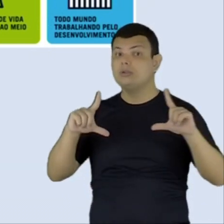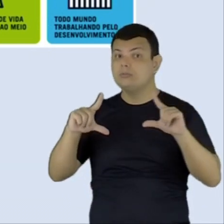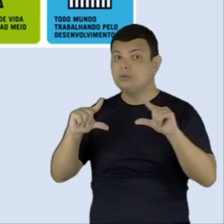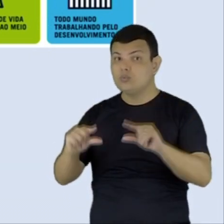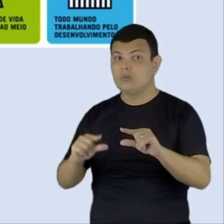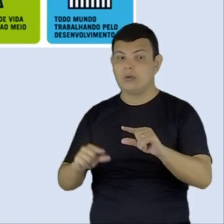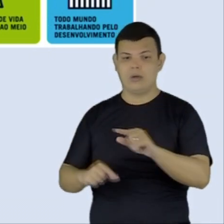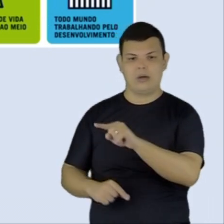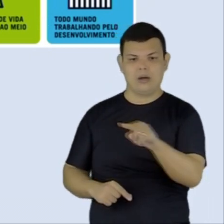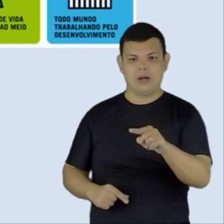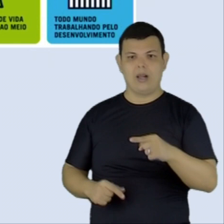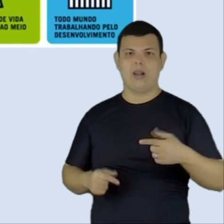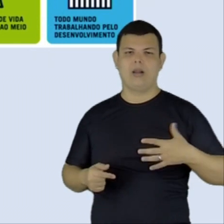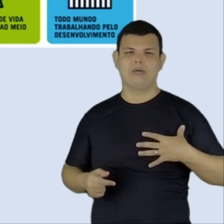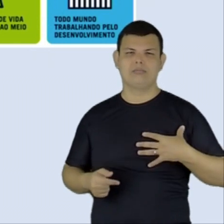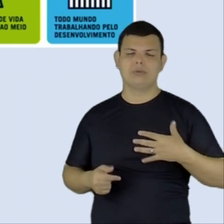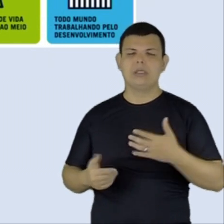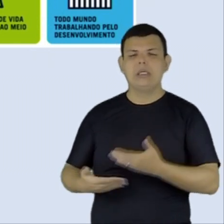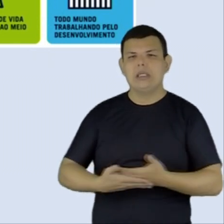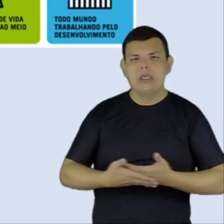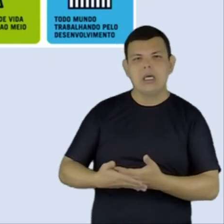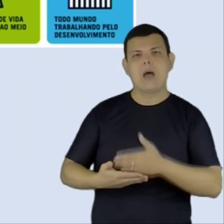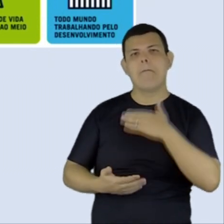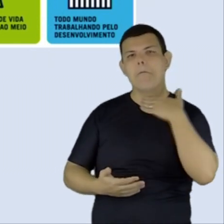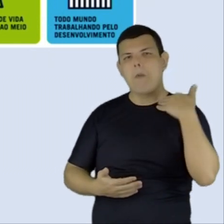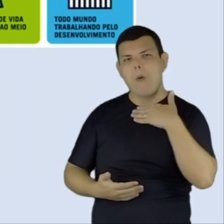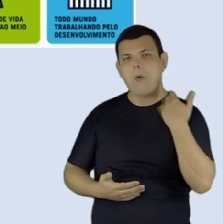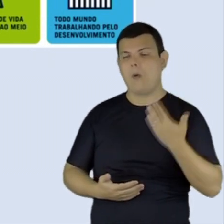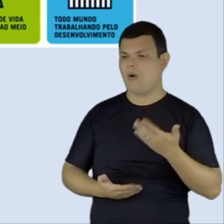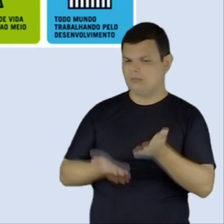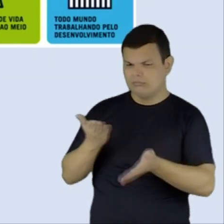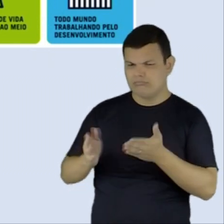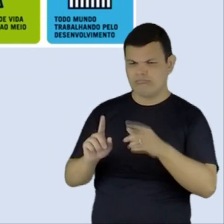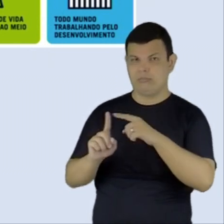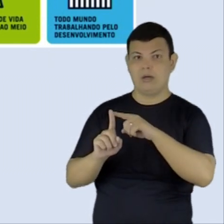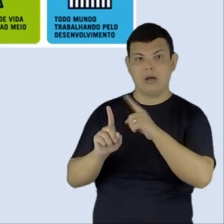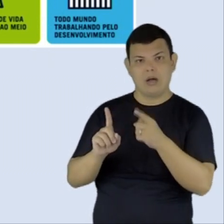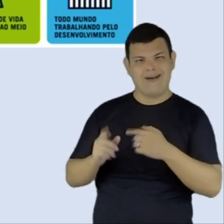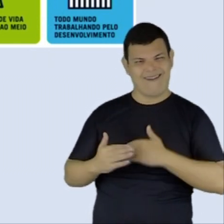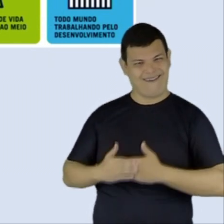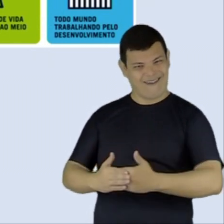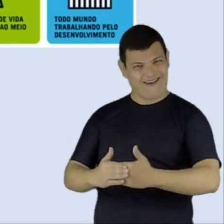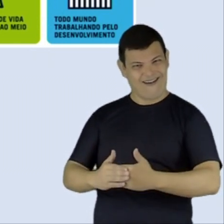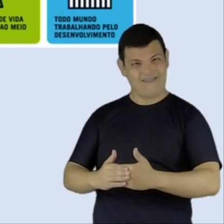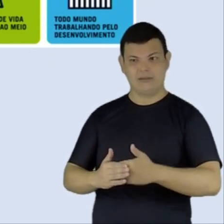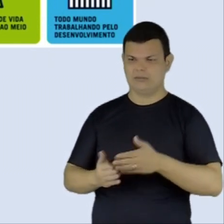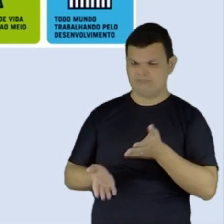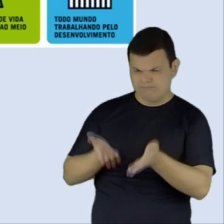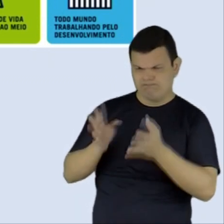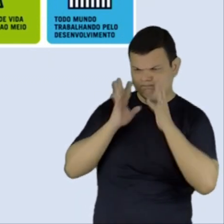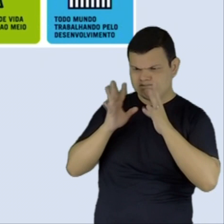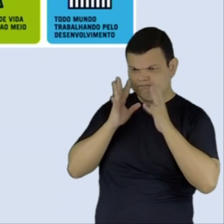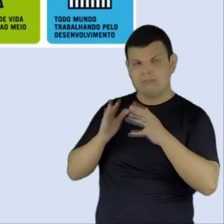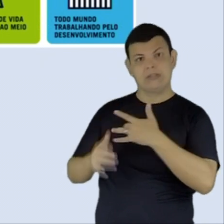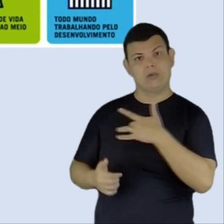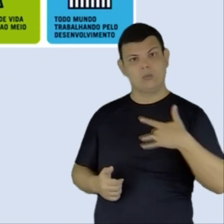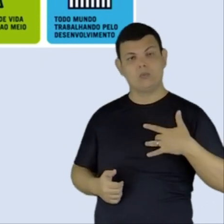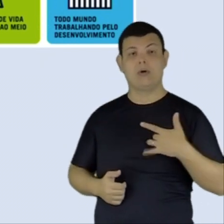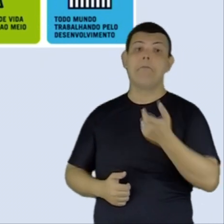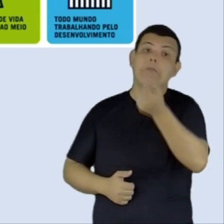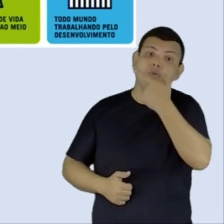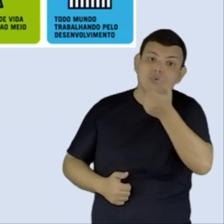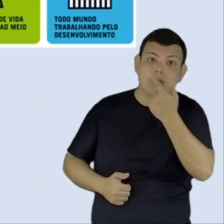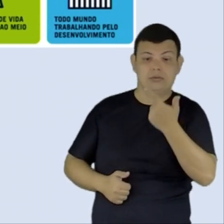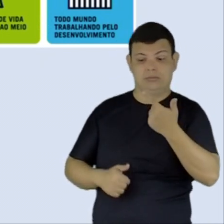da mortalidade infantil, né, assistência às grávidas no pré-natal,